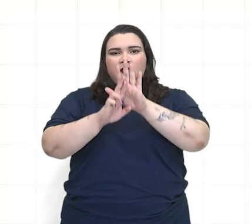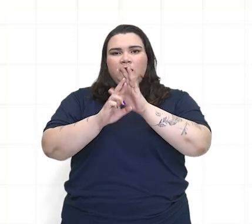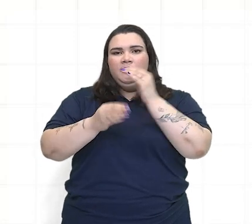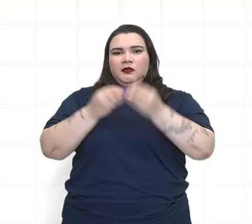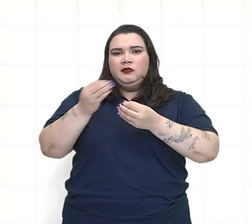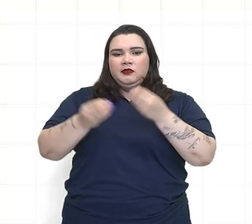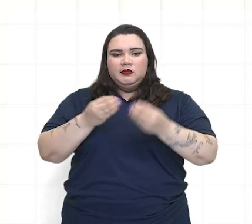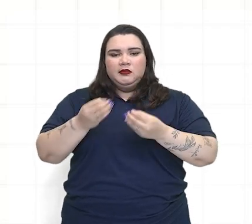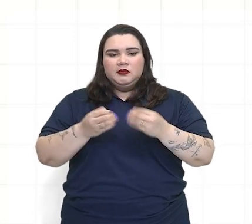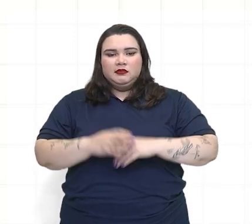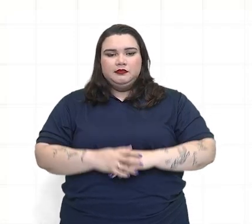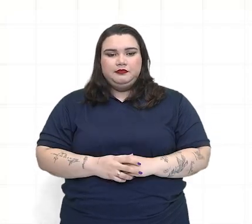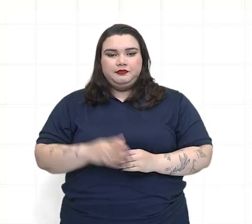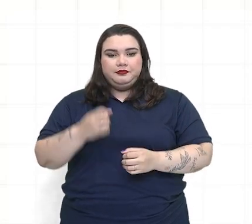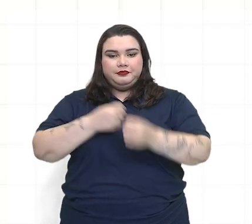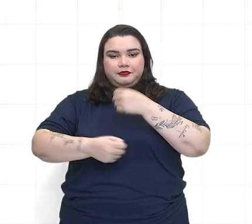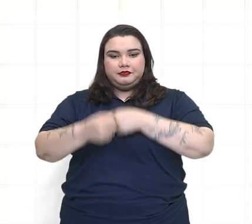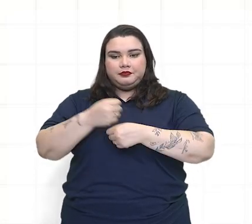ó, entre